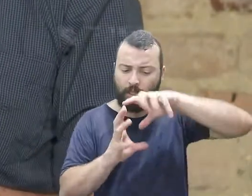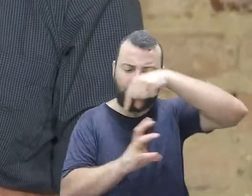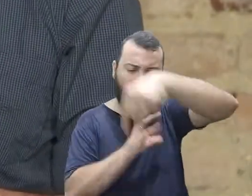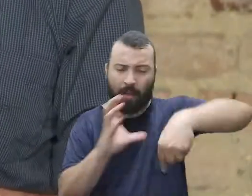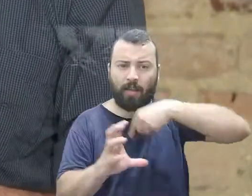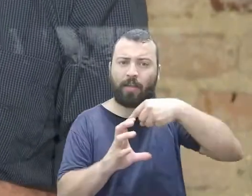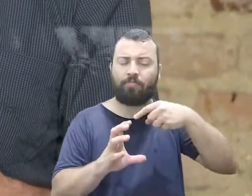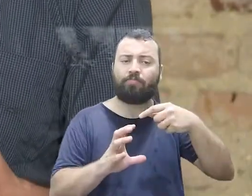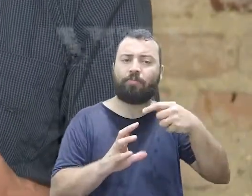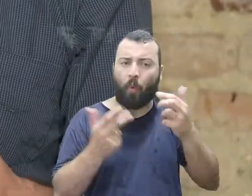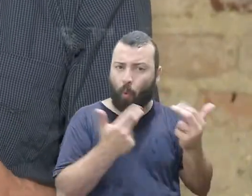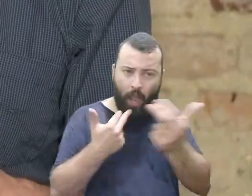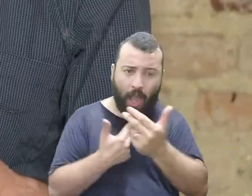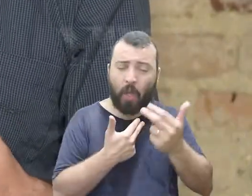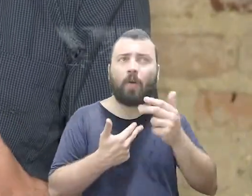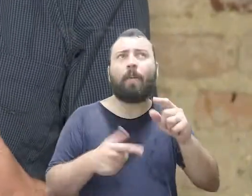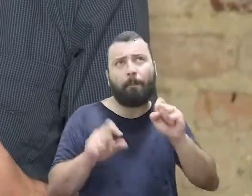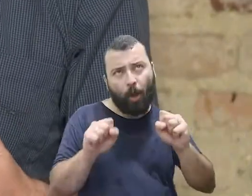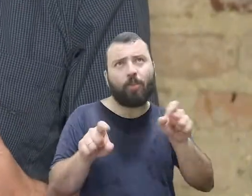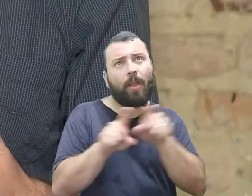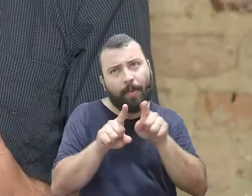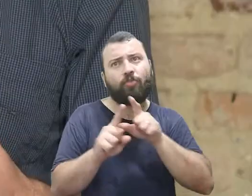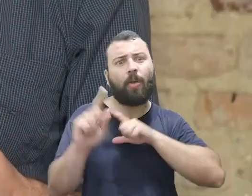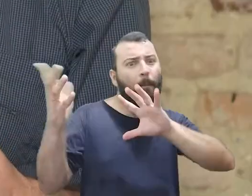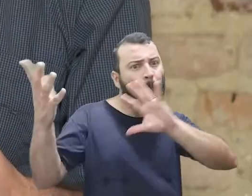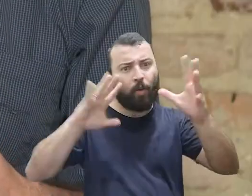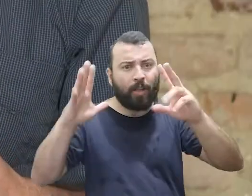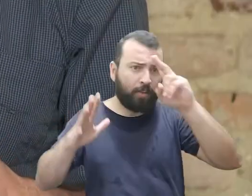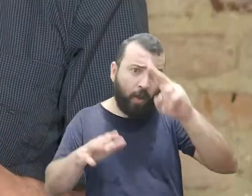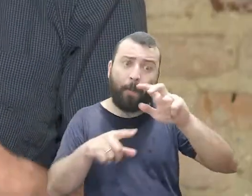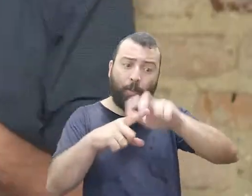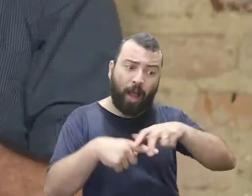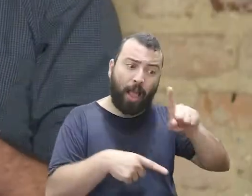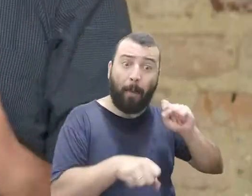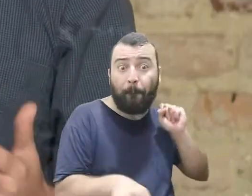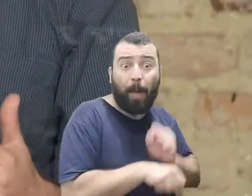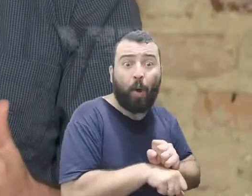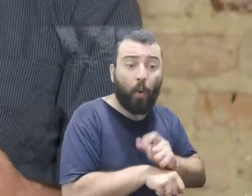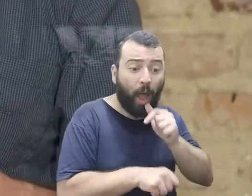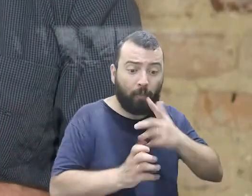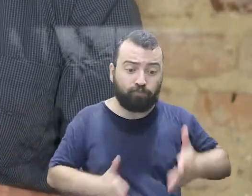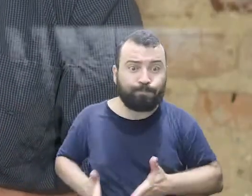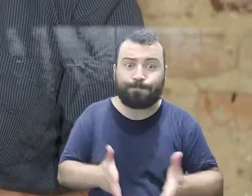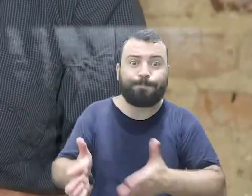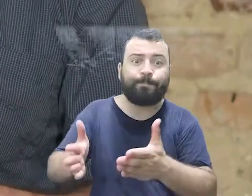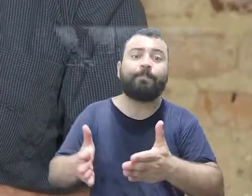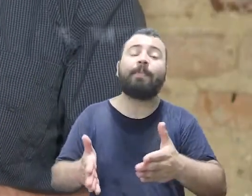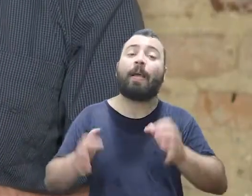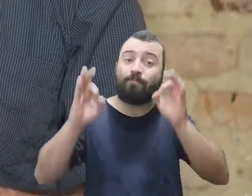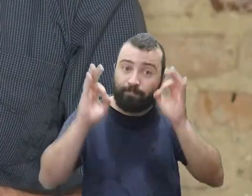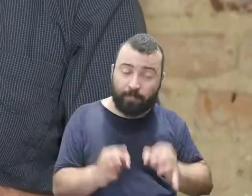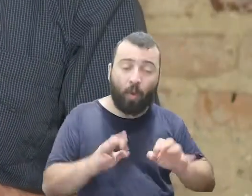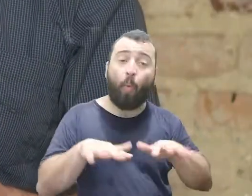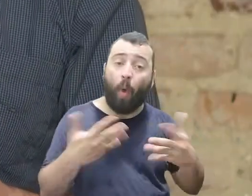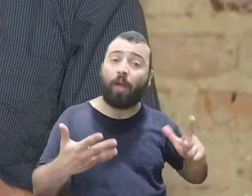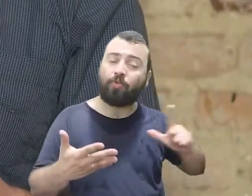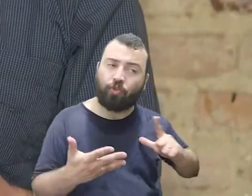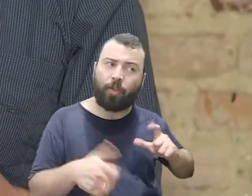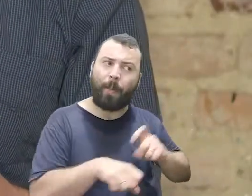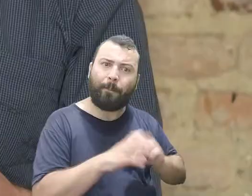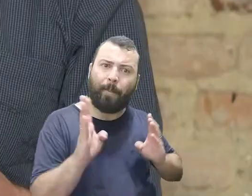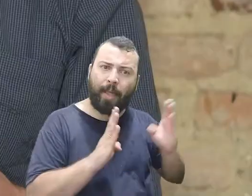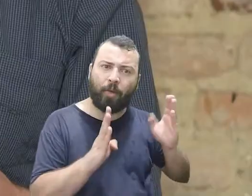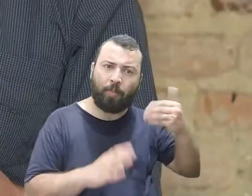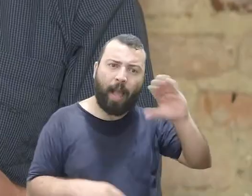temperatura da Terra, a gente pode também ter grandes mudanças climáticas que é decorrente da interrupção dessa circulação. De fato, quando nós temos